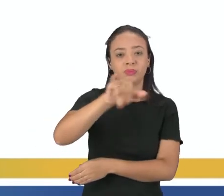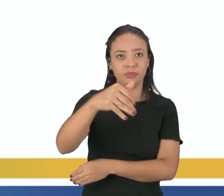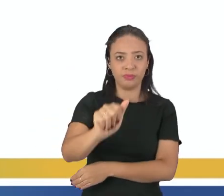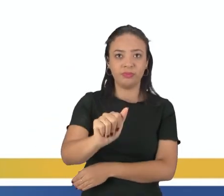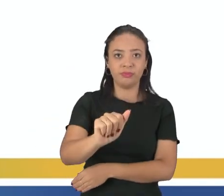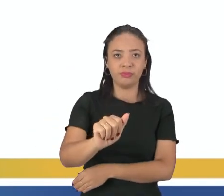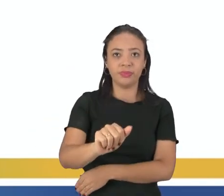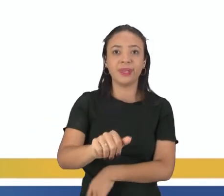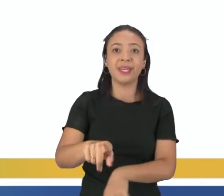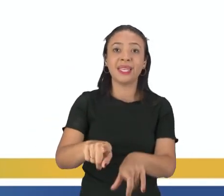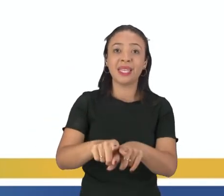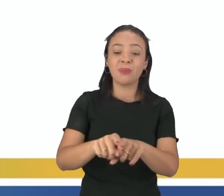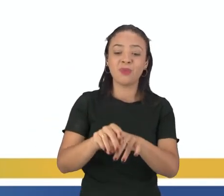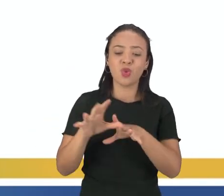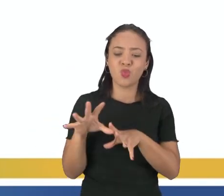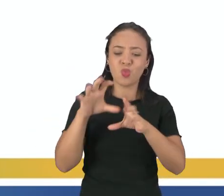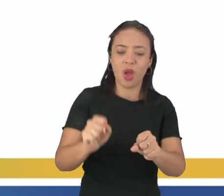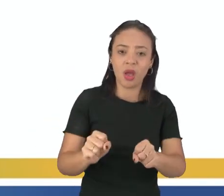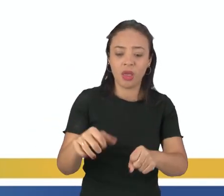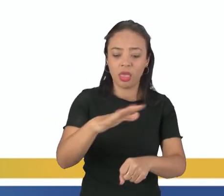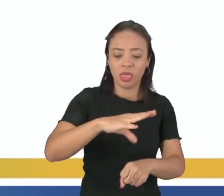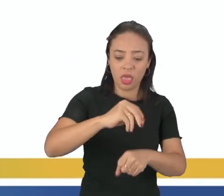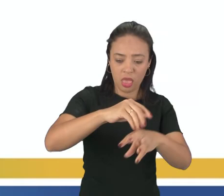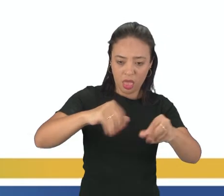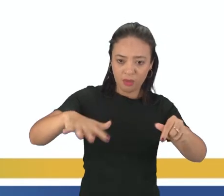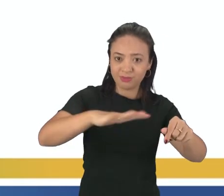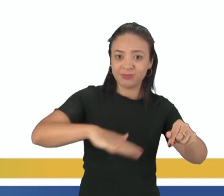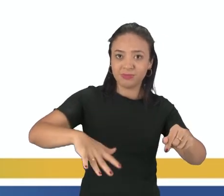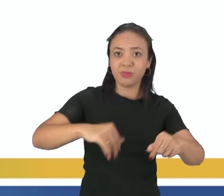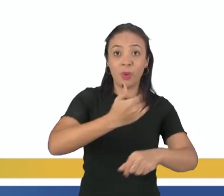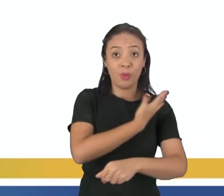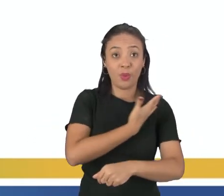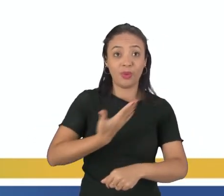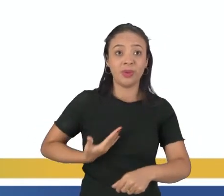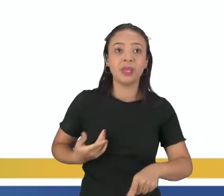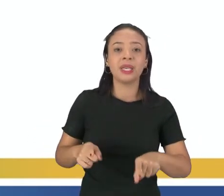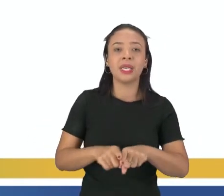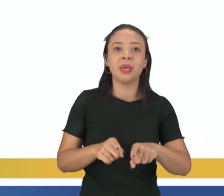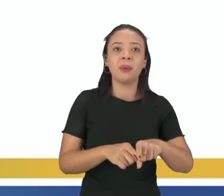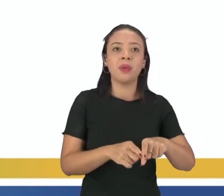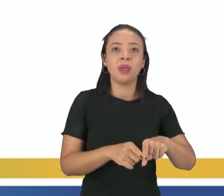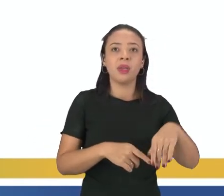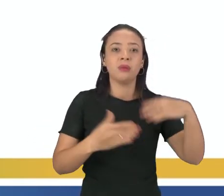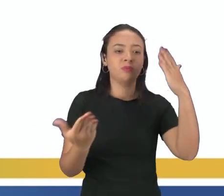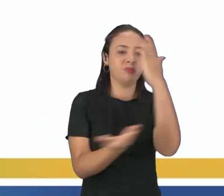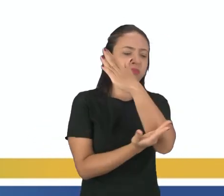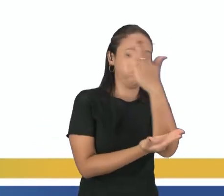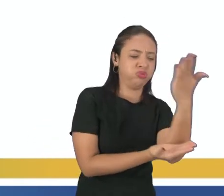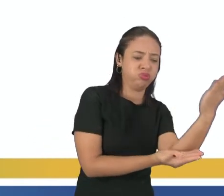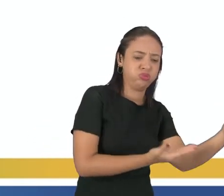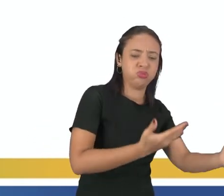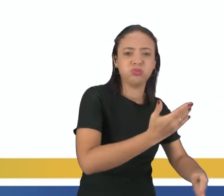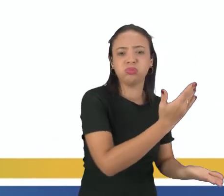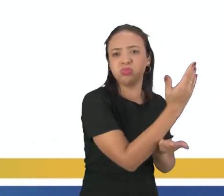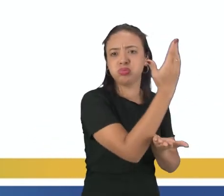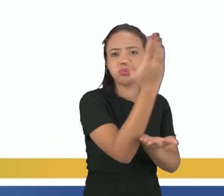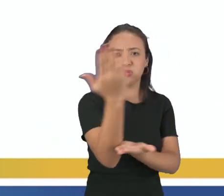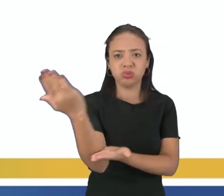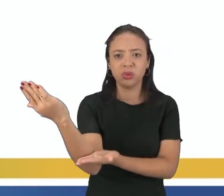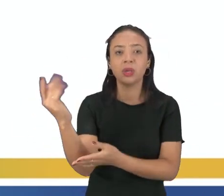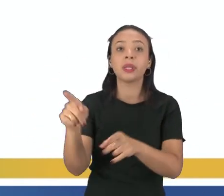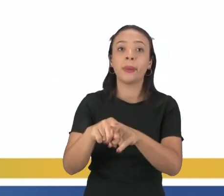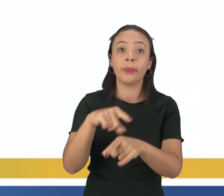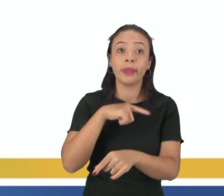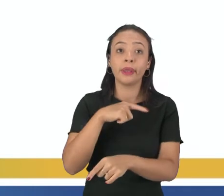a grilagem de terras públicas e a exploração predatória de madeira. E está aí, eu tenho um gráfico de segmentos,